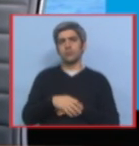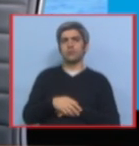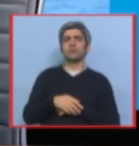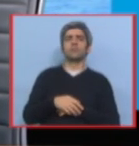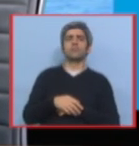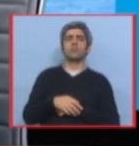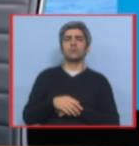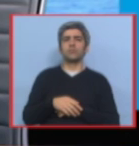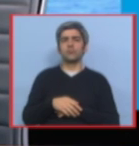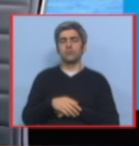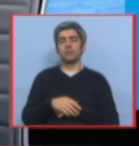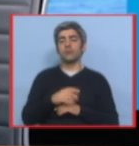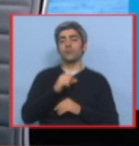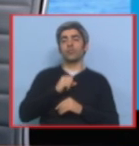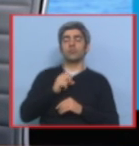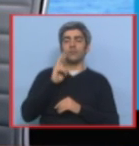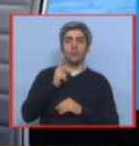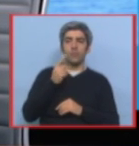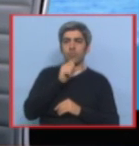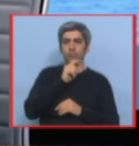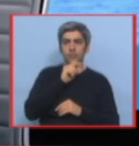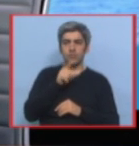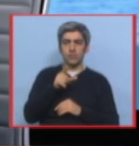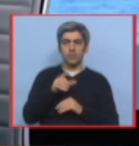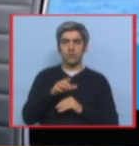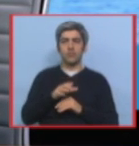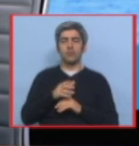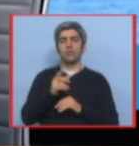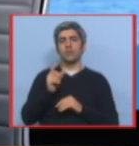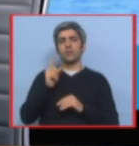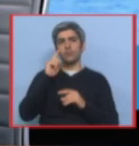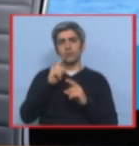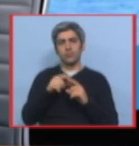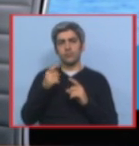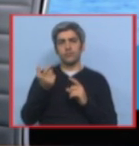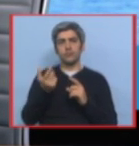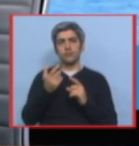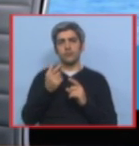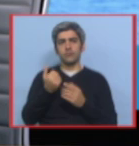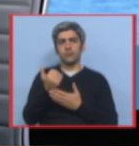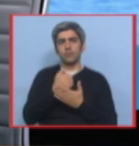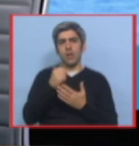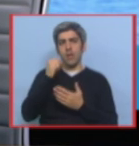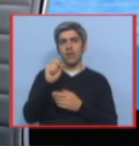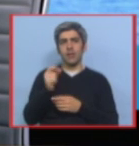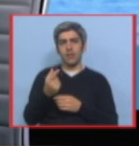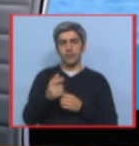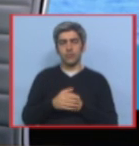e obviamente que os proprietários veem aqui uma oportunidade para terem lucro mais